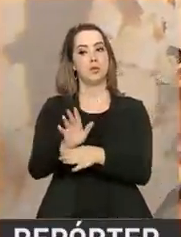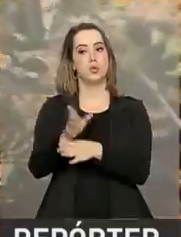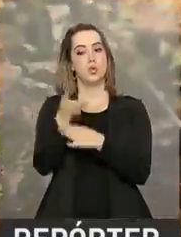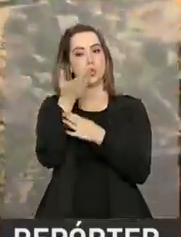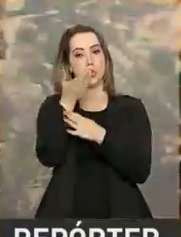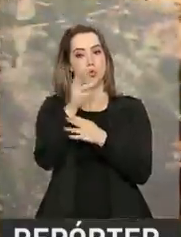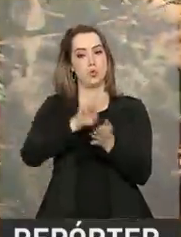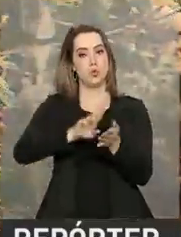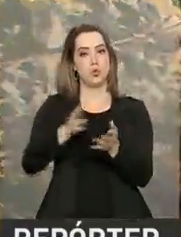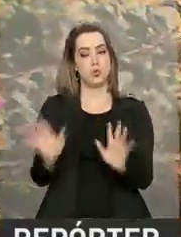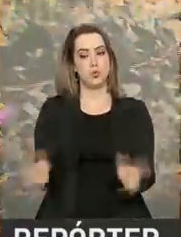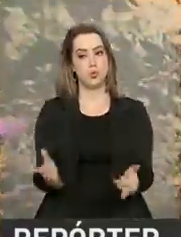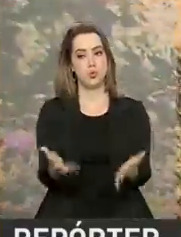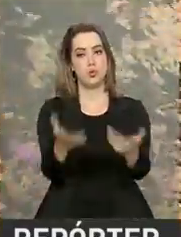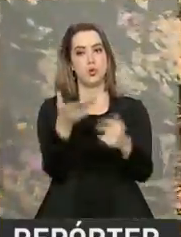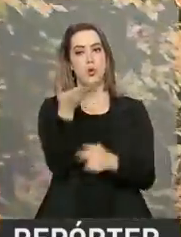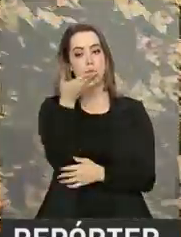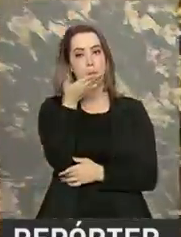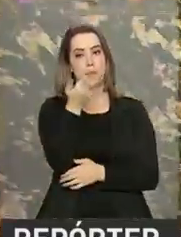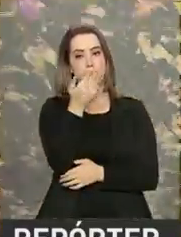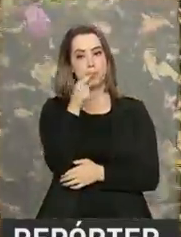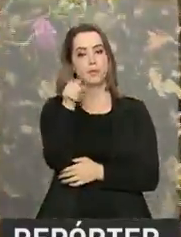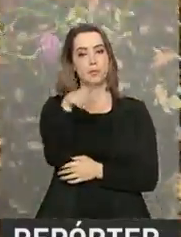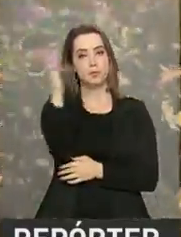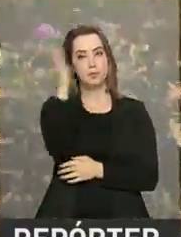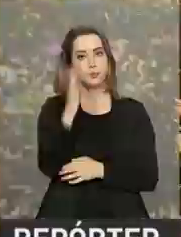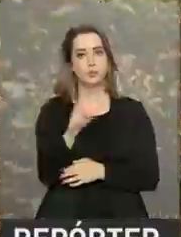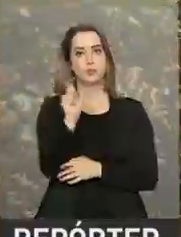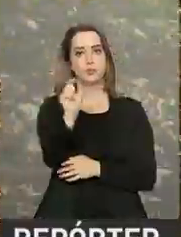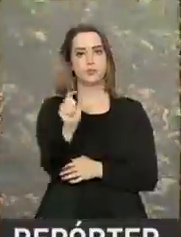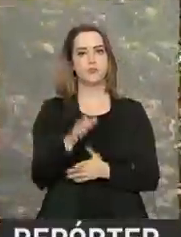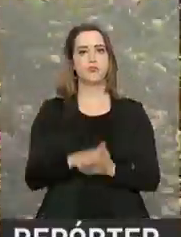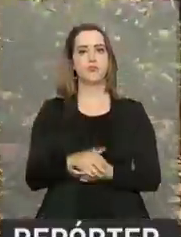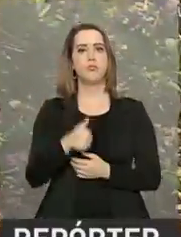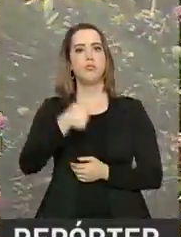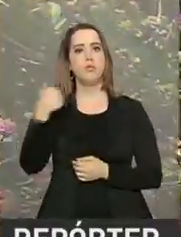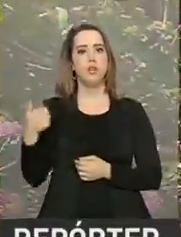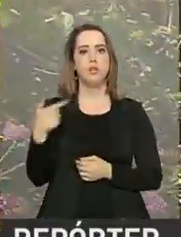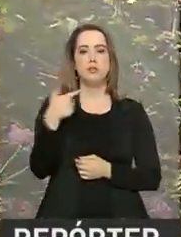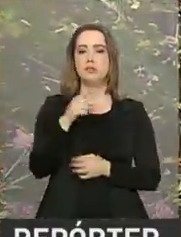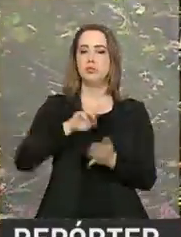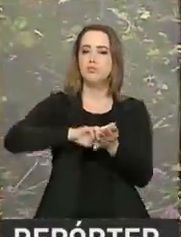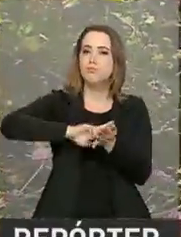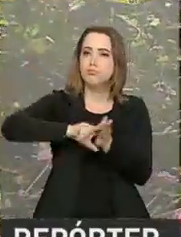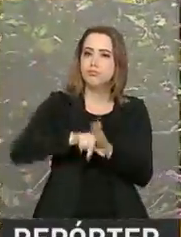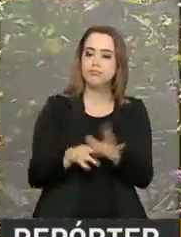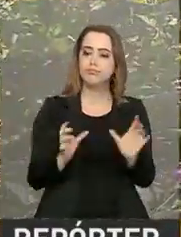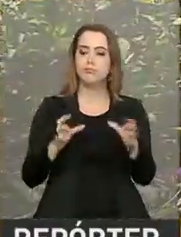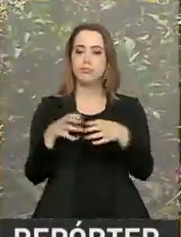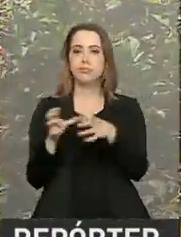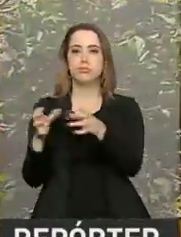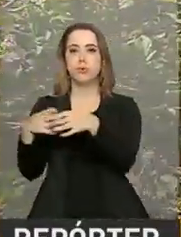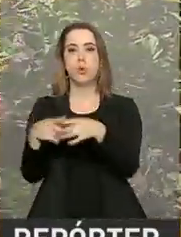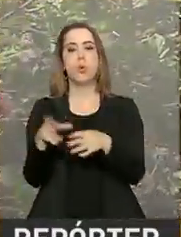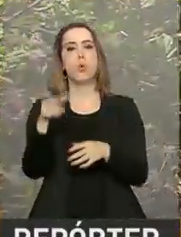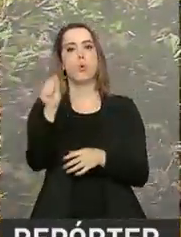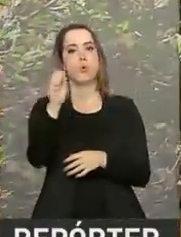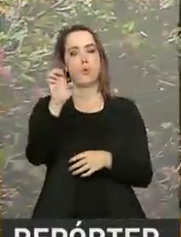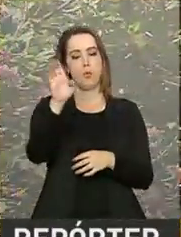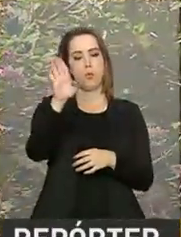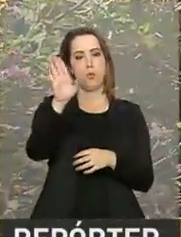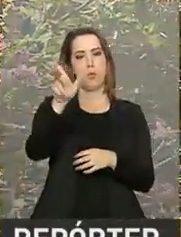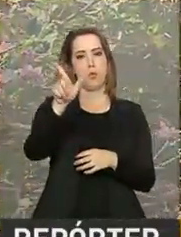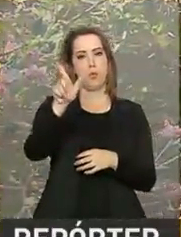país o Brasil tem cerca de 360 espécies de abelha Nativa catalogadas todas sem ferrão mas nos